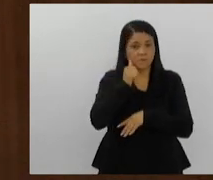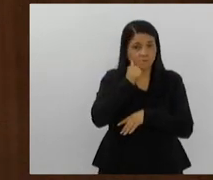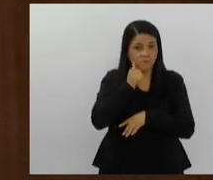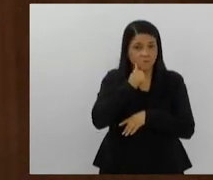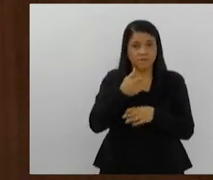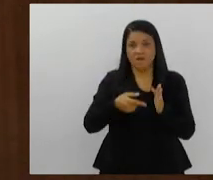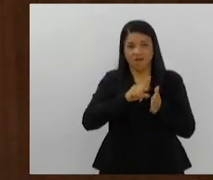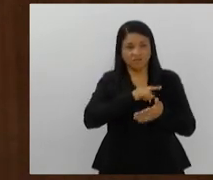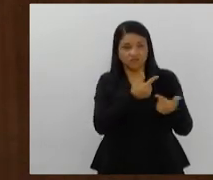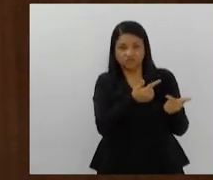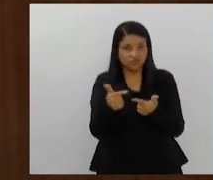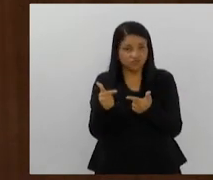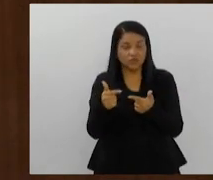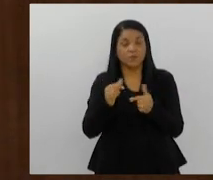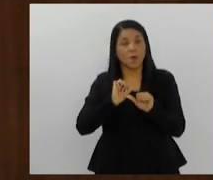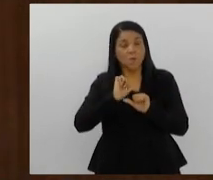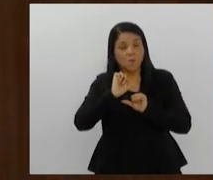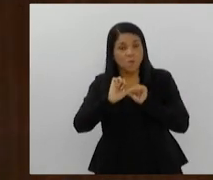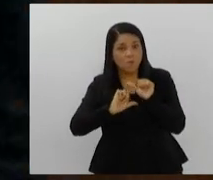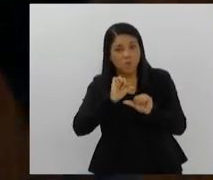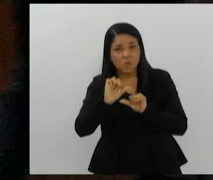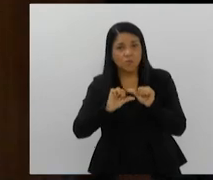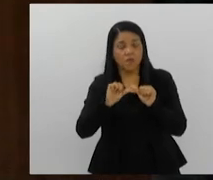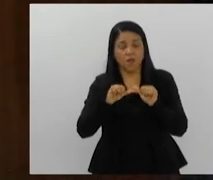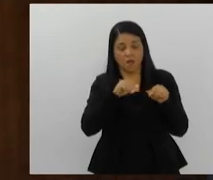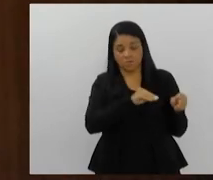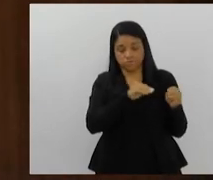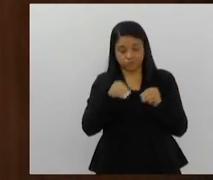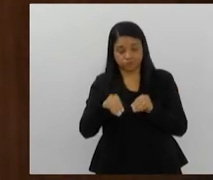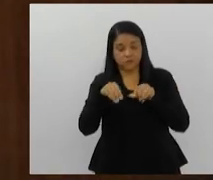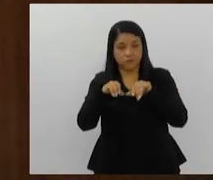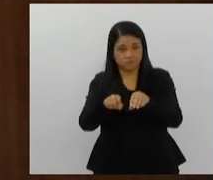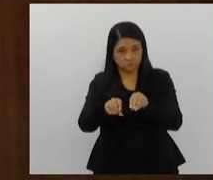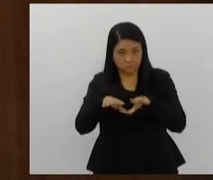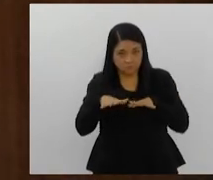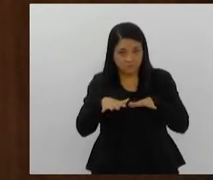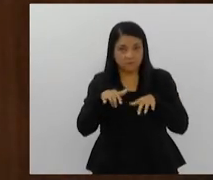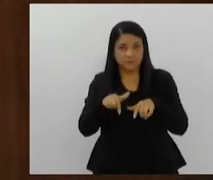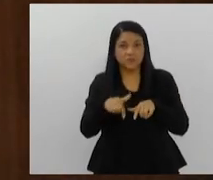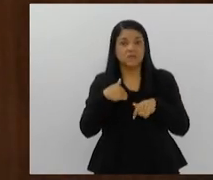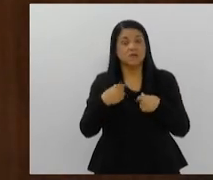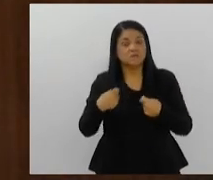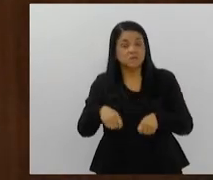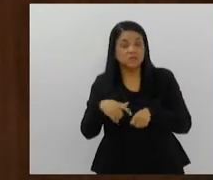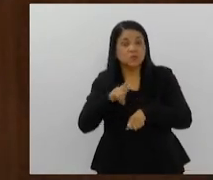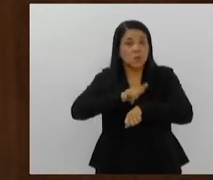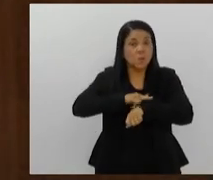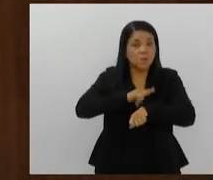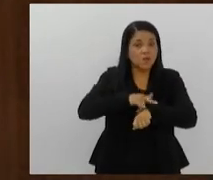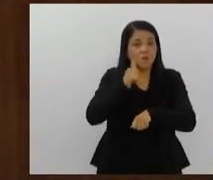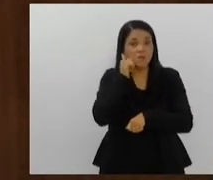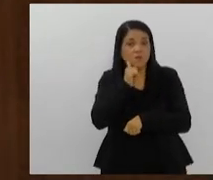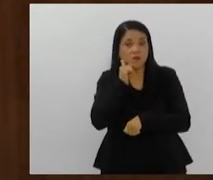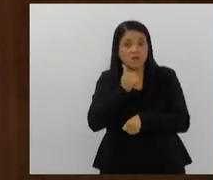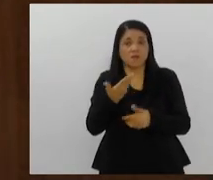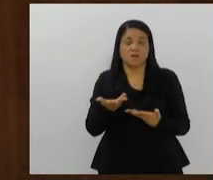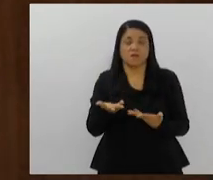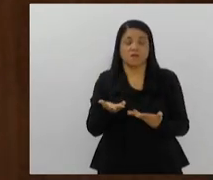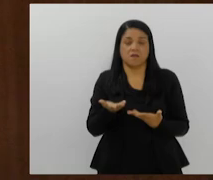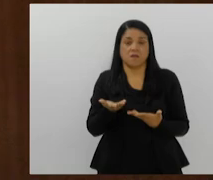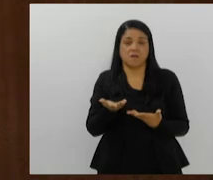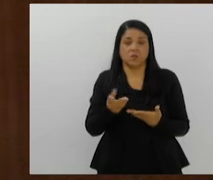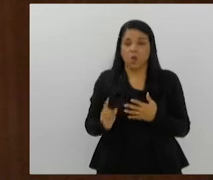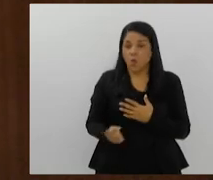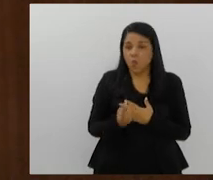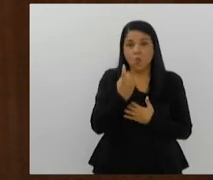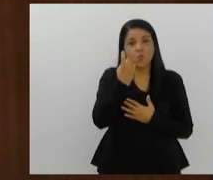Até para nós mudarmos para esse plenário, o debate nosso era, tem que ter um banheiro feminino agora, que não é mais um